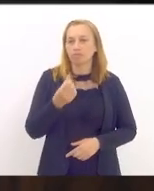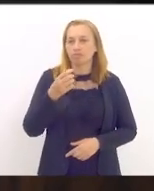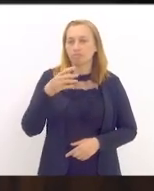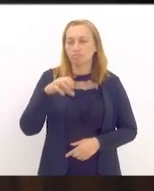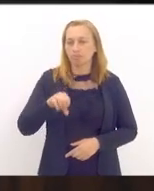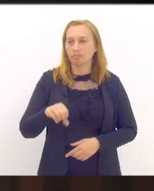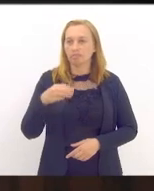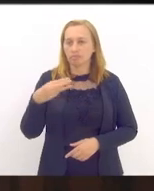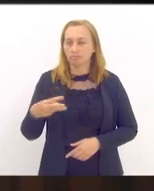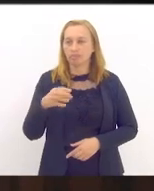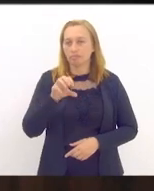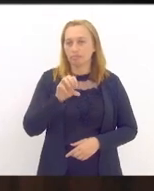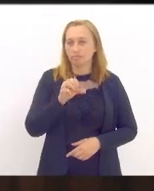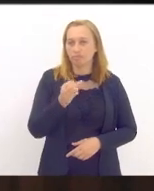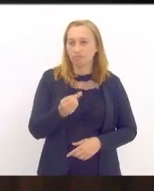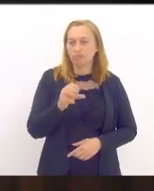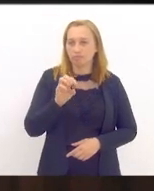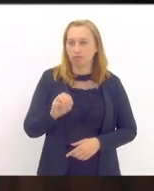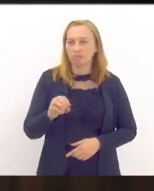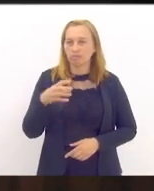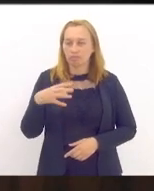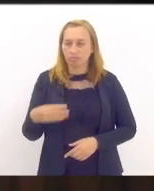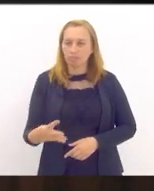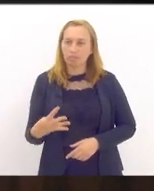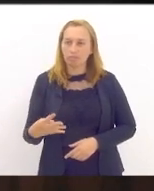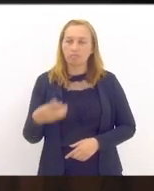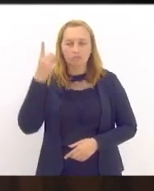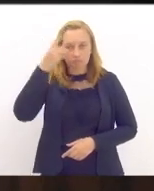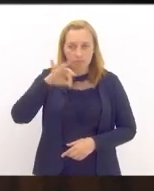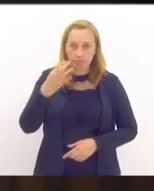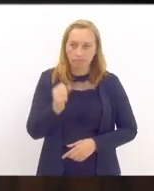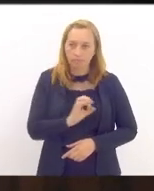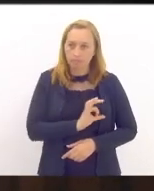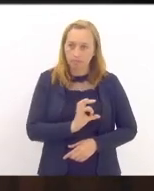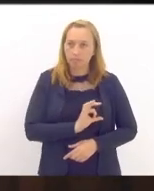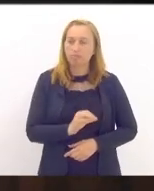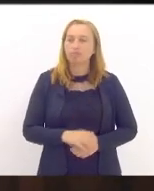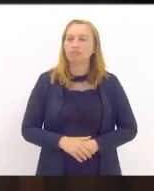PSB vota de extensão deputada Marta Rocha